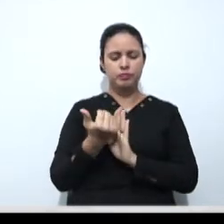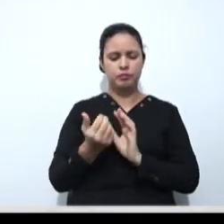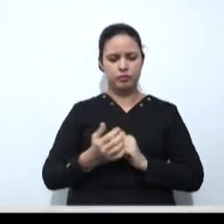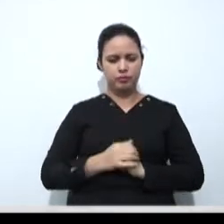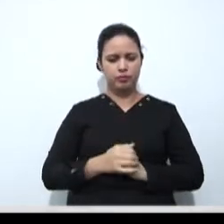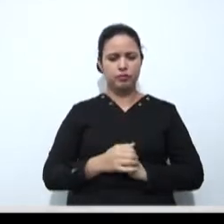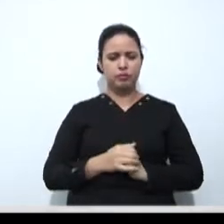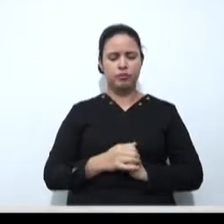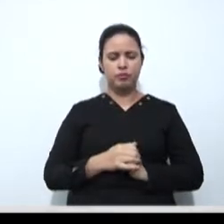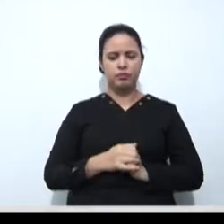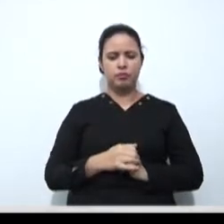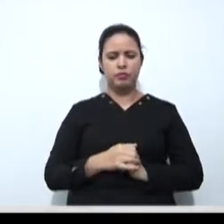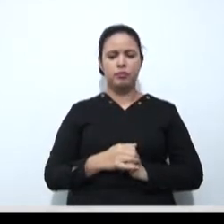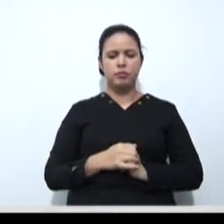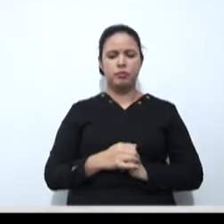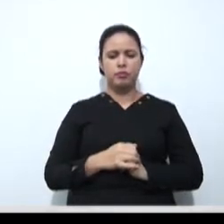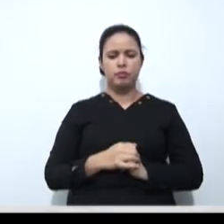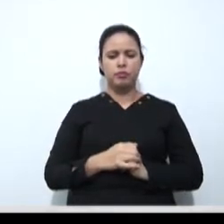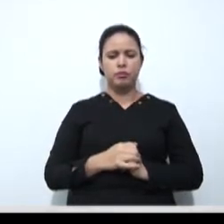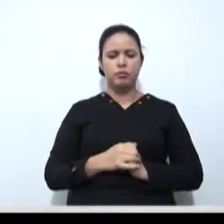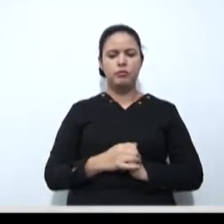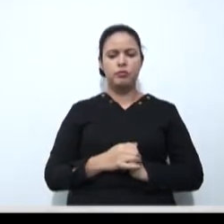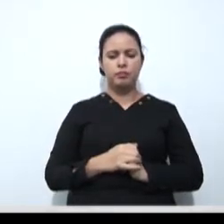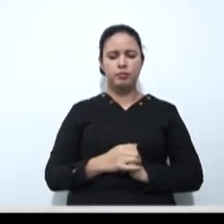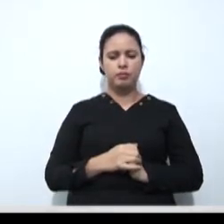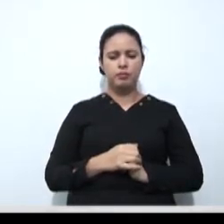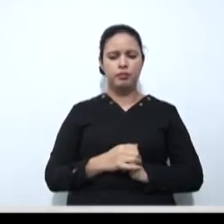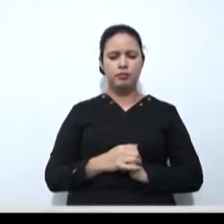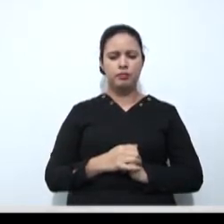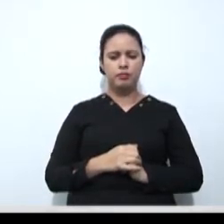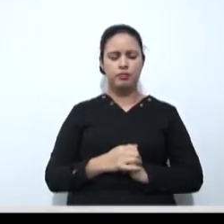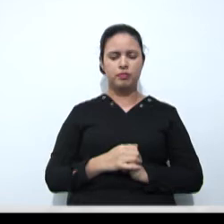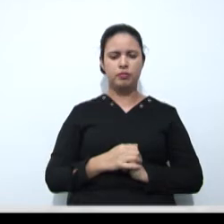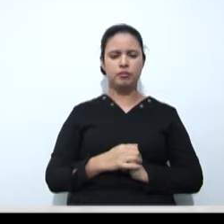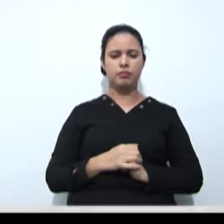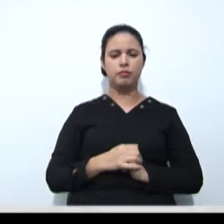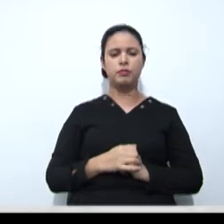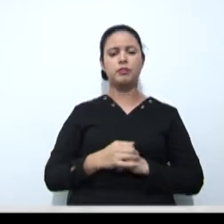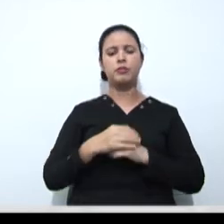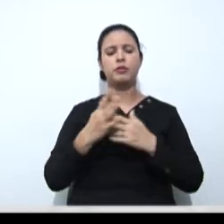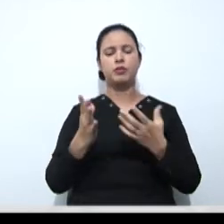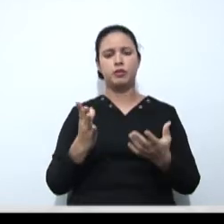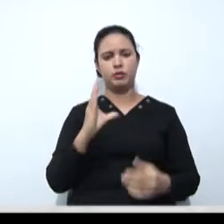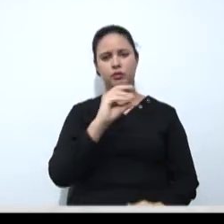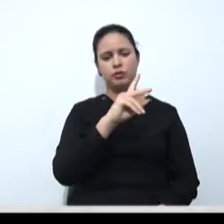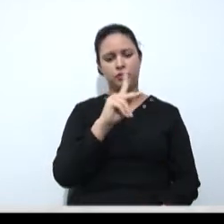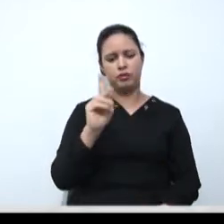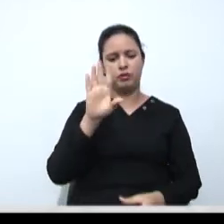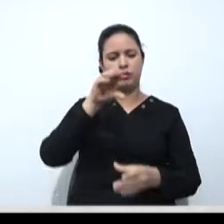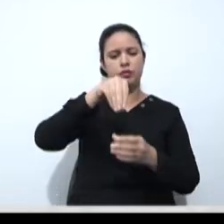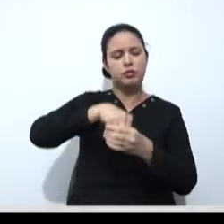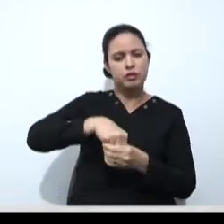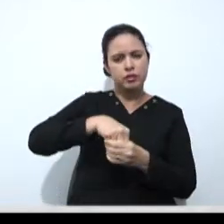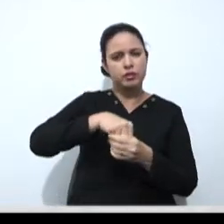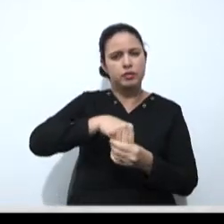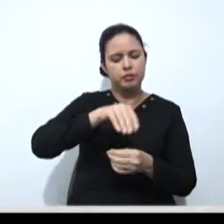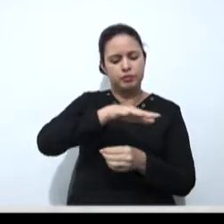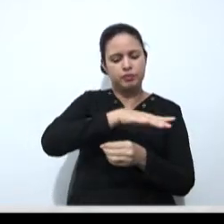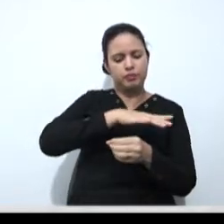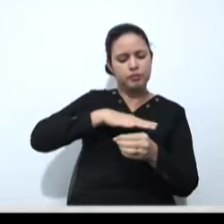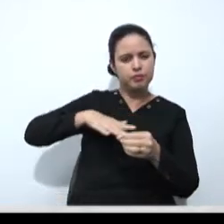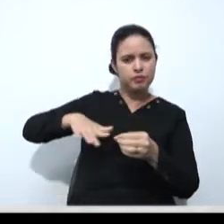minha cooperativa ela está inserida no microambiente. E o microambiente existem órgãos e